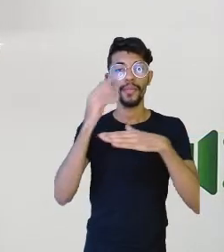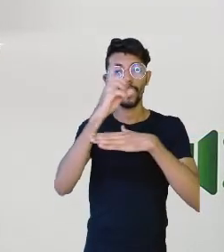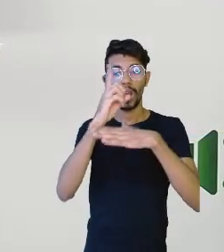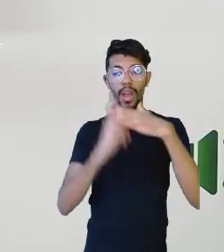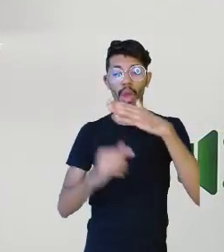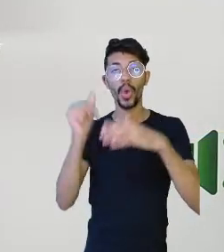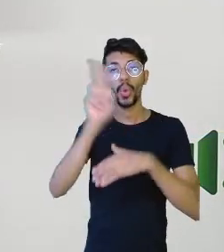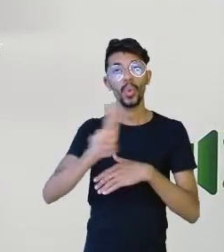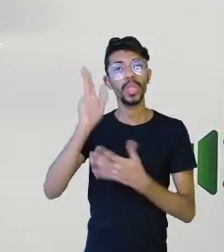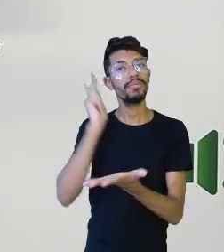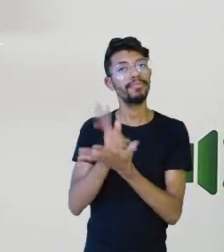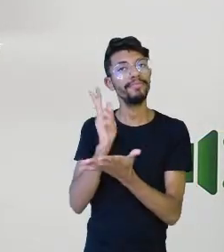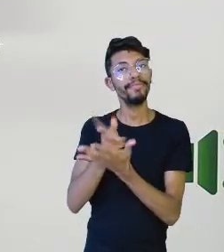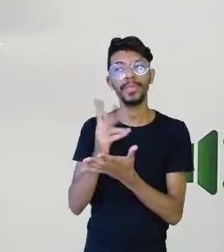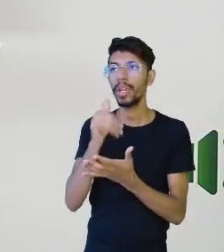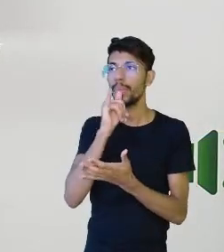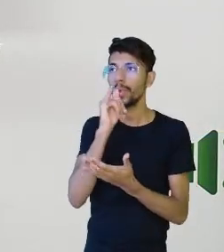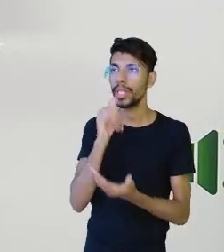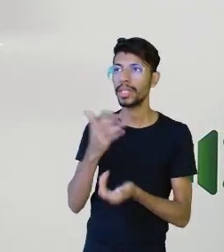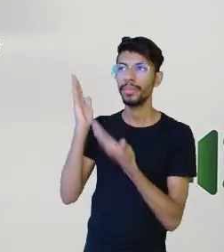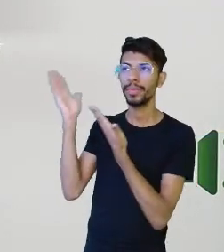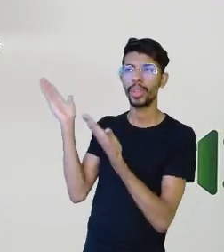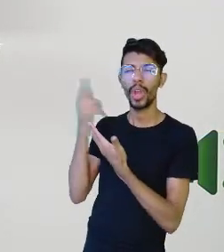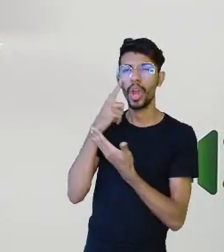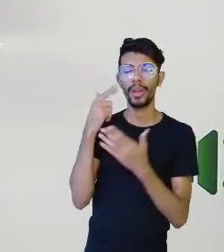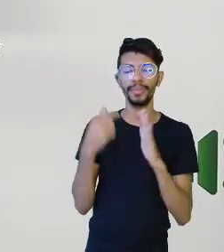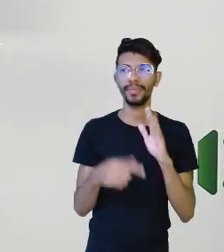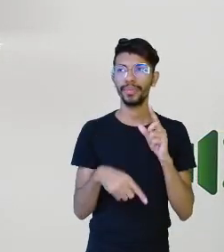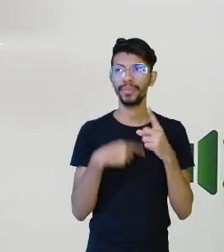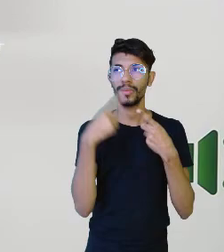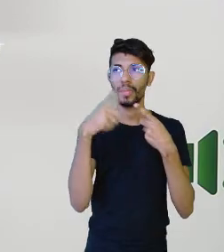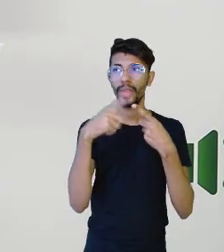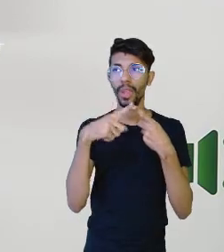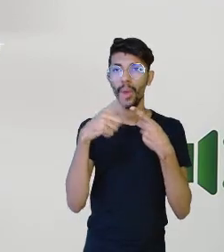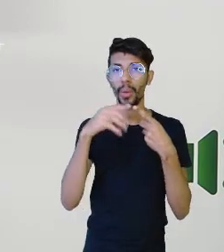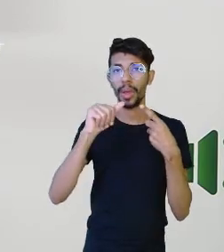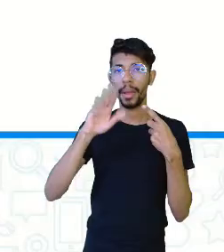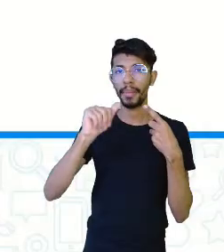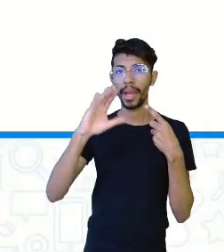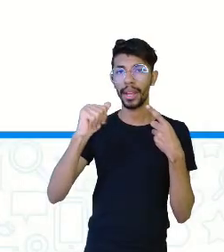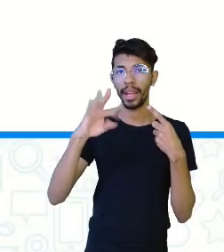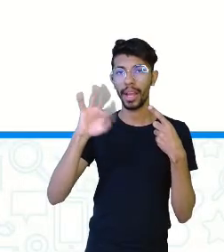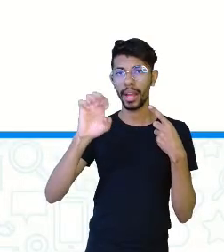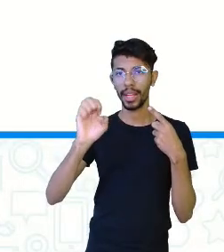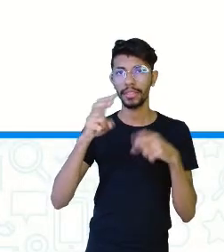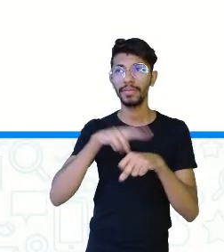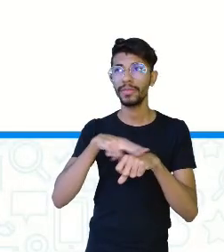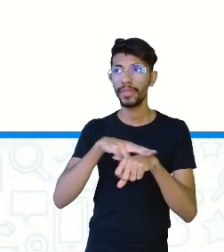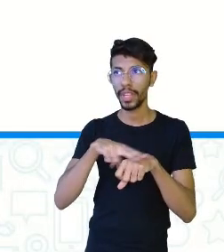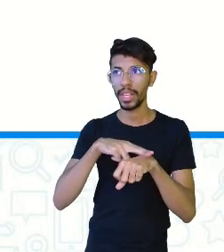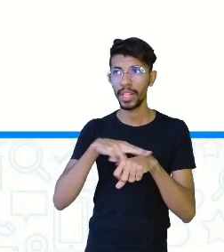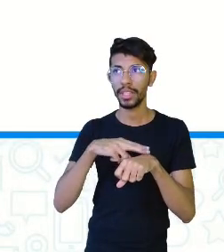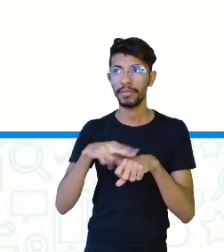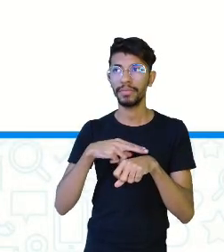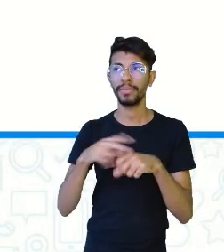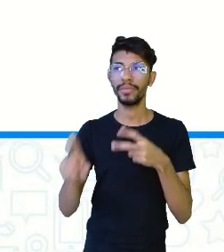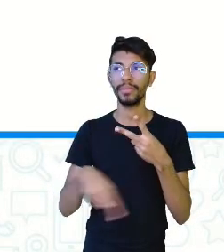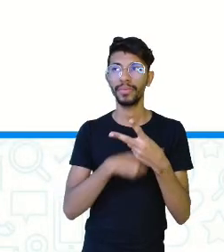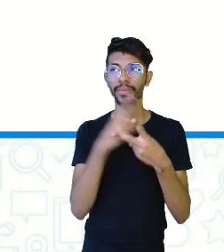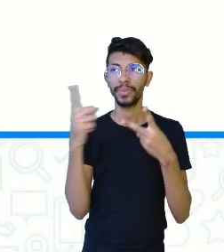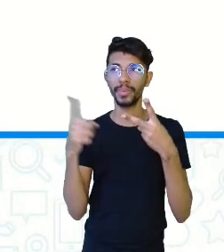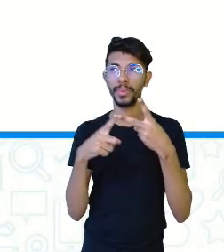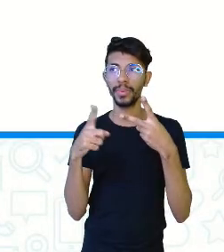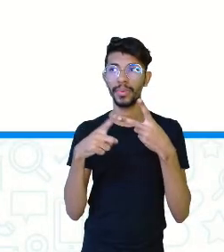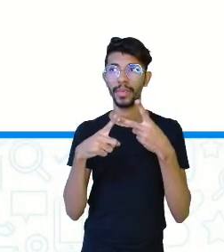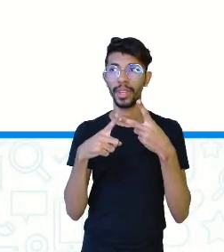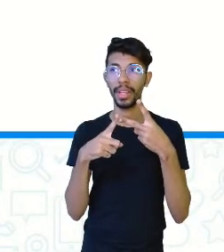tenho aqui, olha os ingredientes. Um abacate, médio e bem maduro,